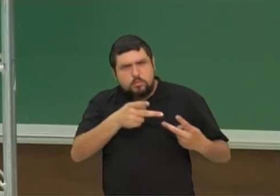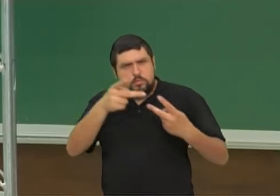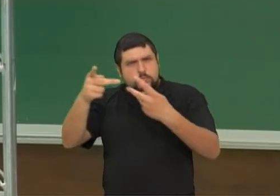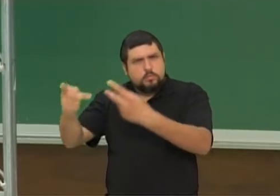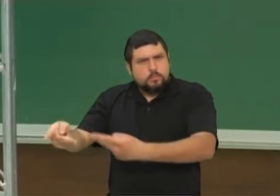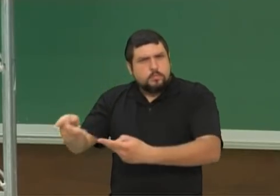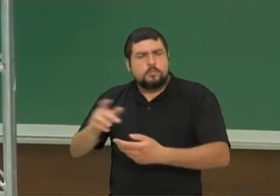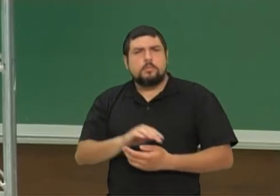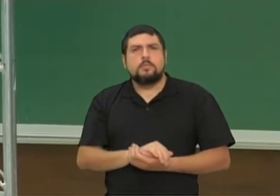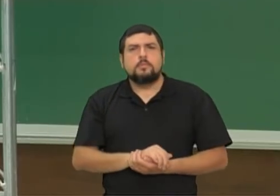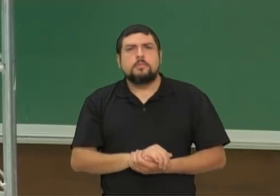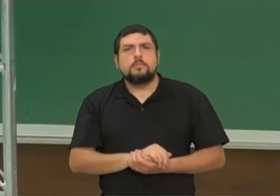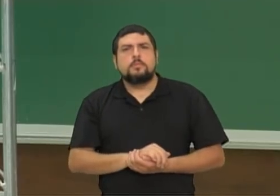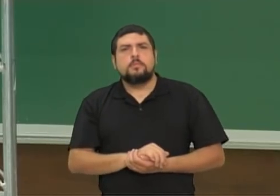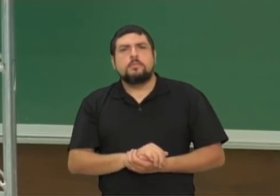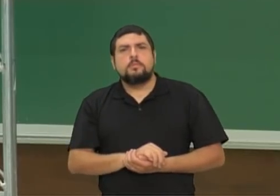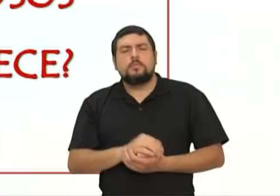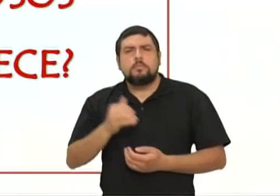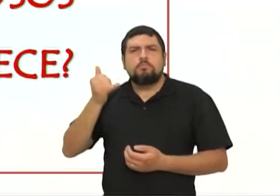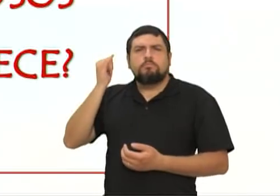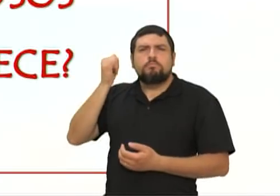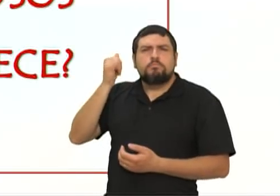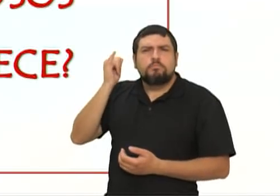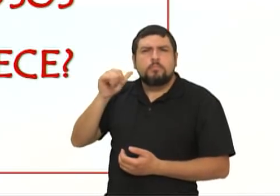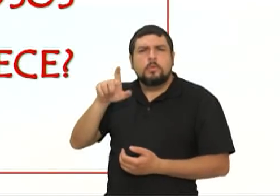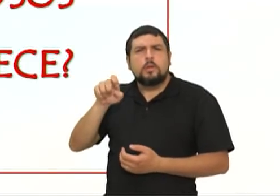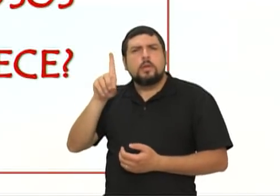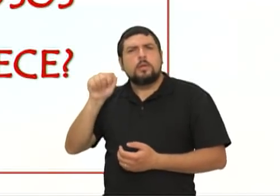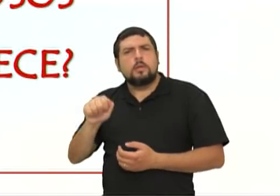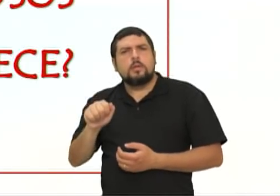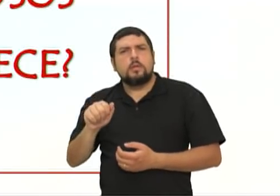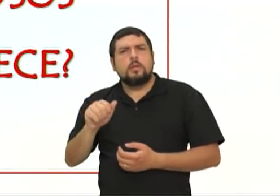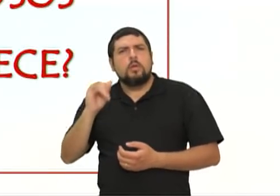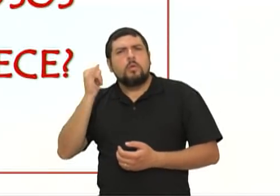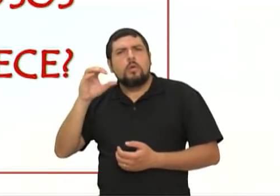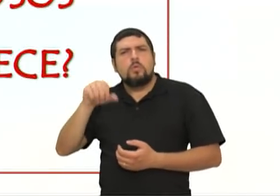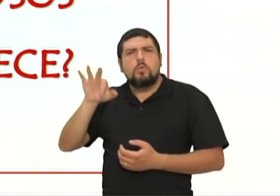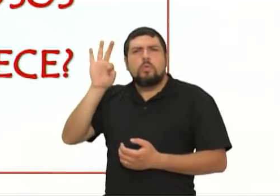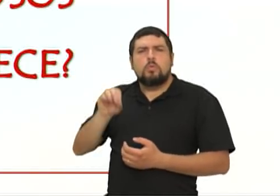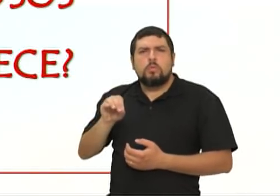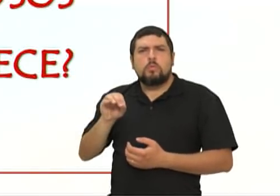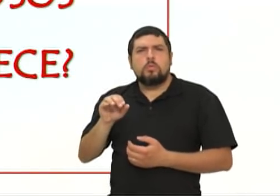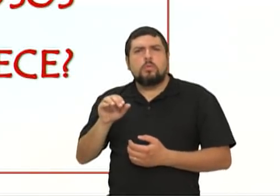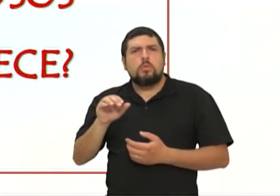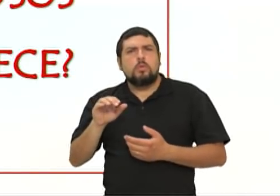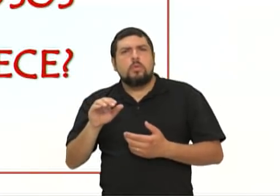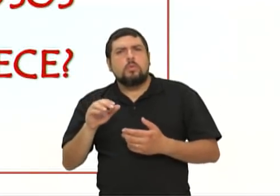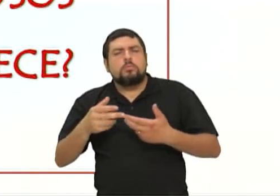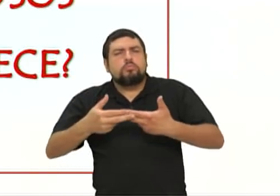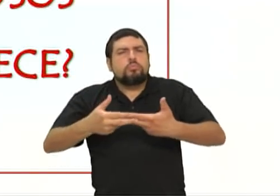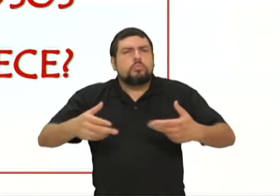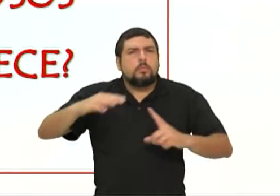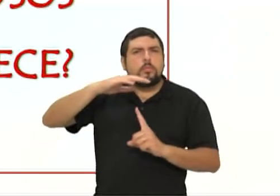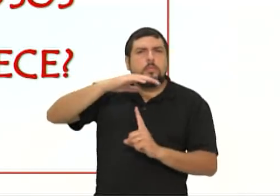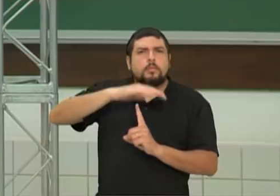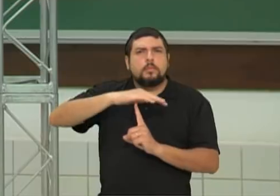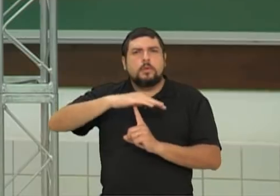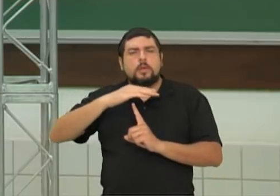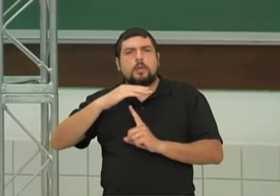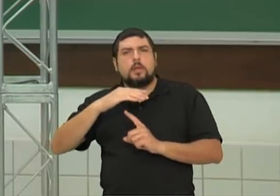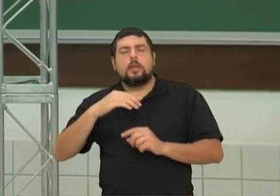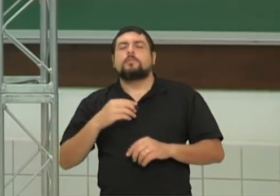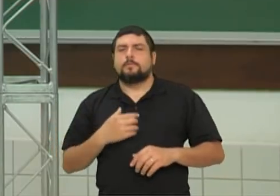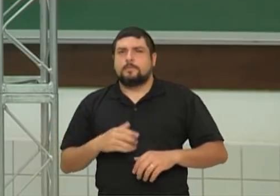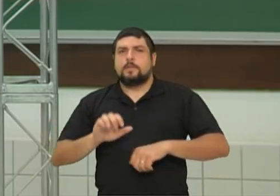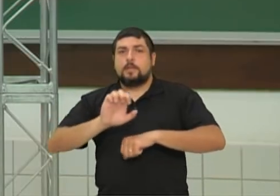lugares? E as lendas, os contos, os causos paranaenses, você conhece? O nosso estado é